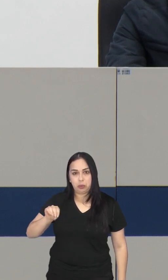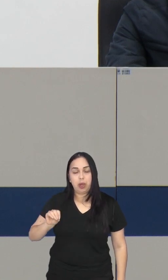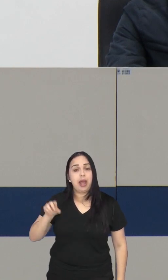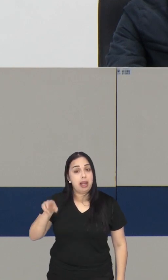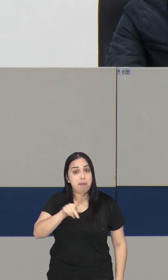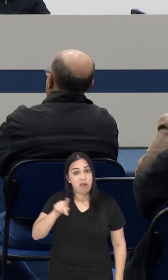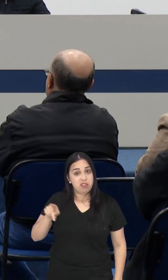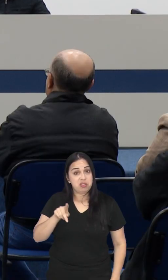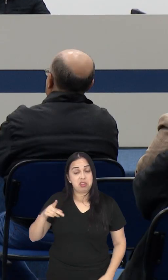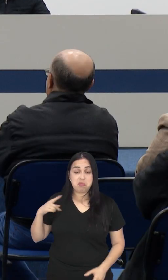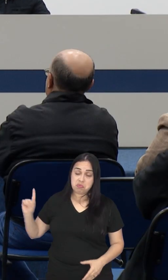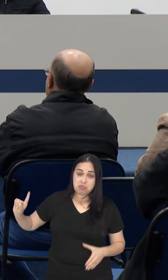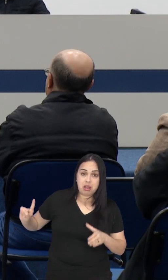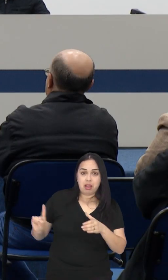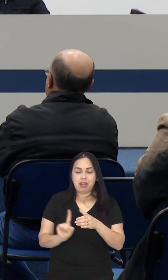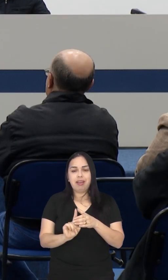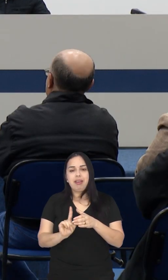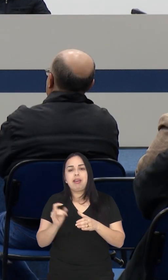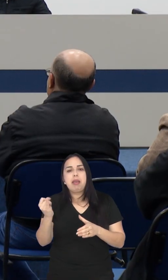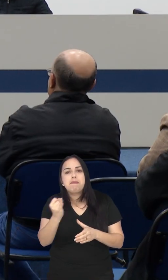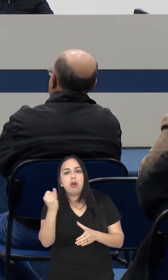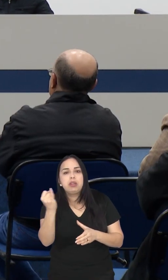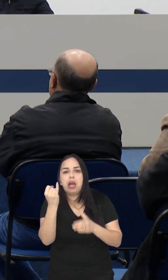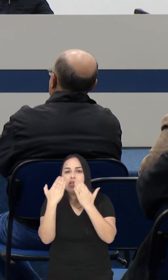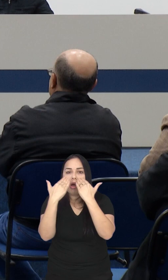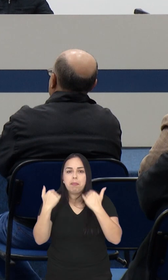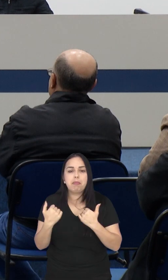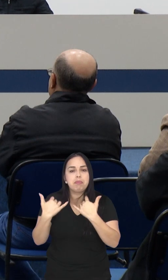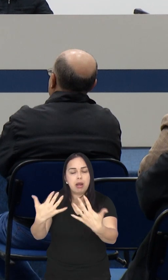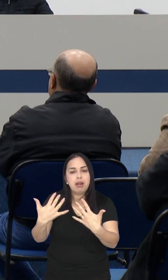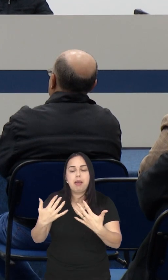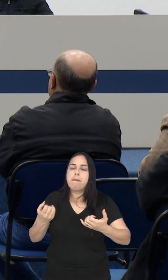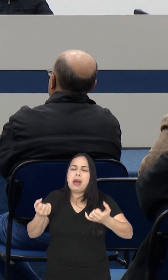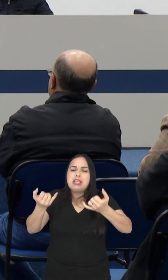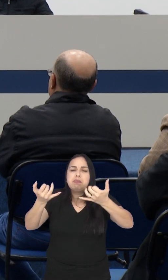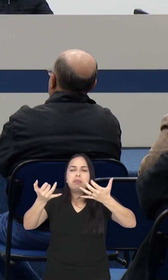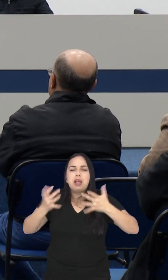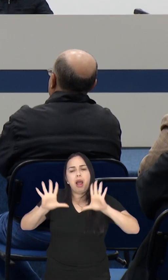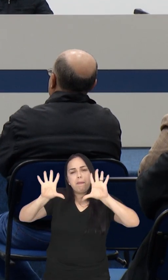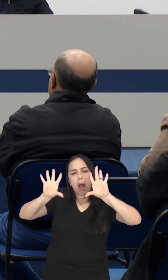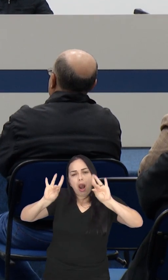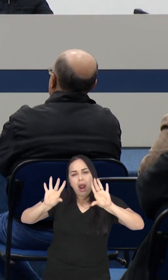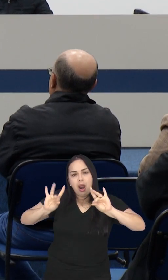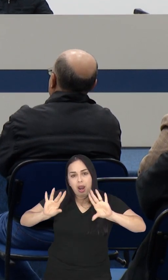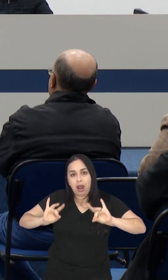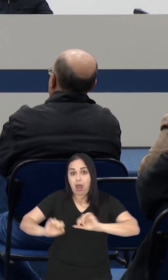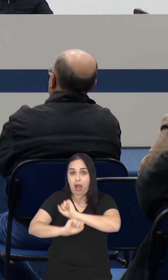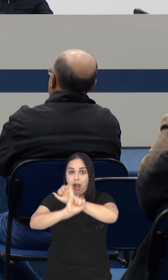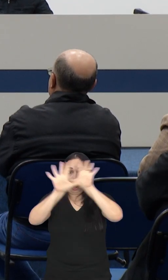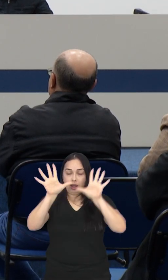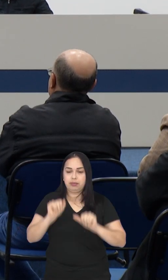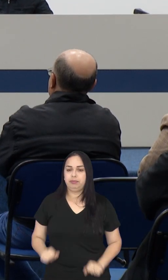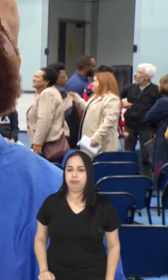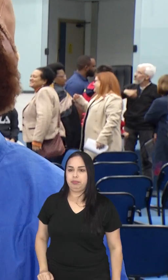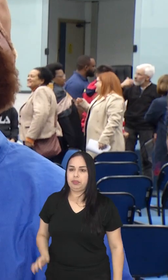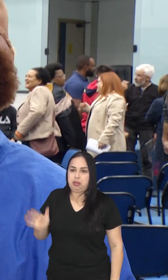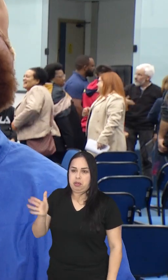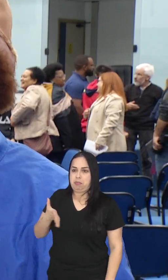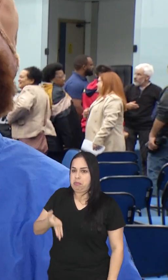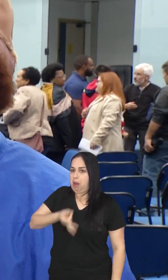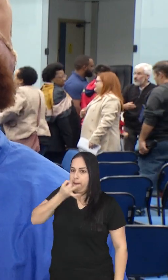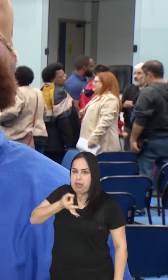pública ele destacou a importância de reuniões como esta para esclarecer os diversos pontos da Lei